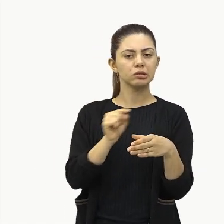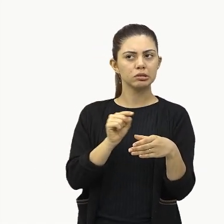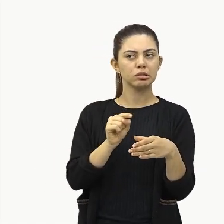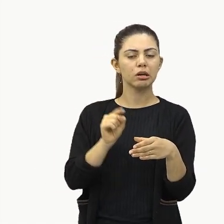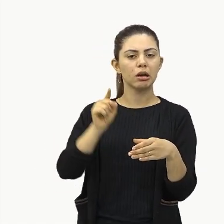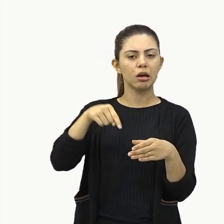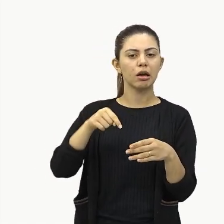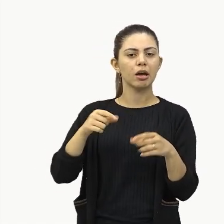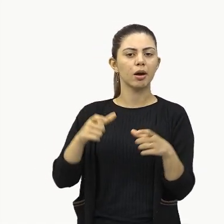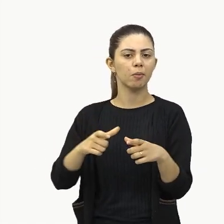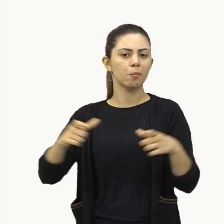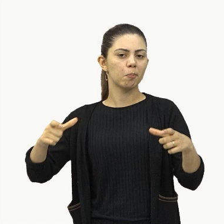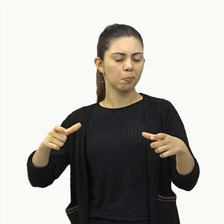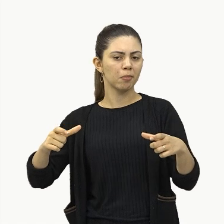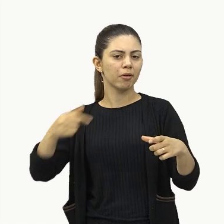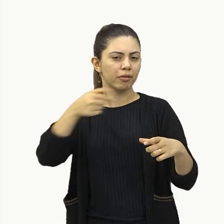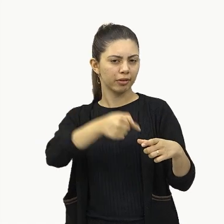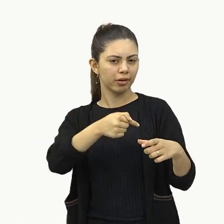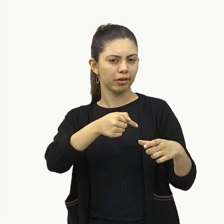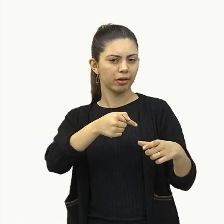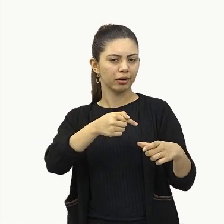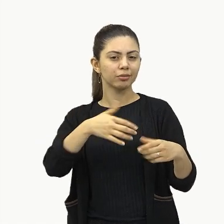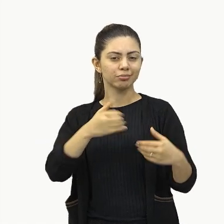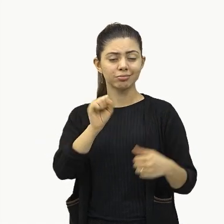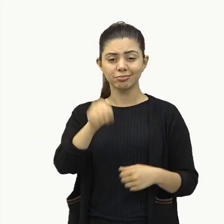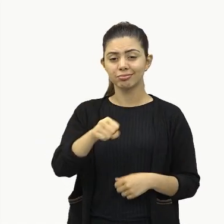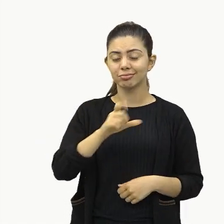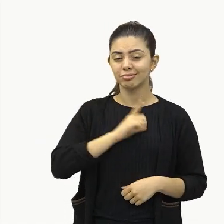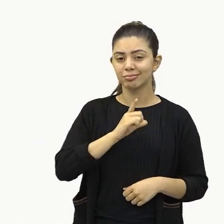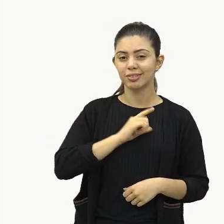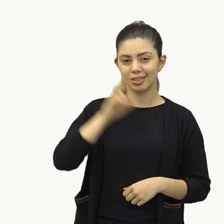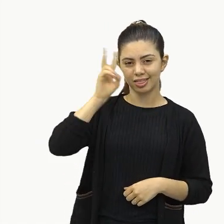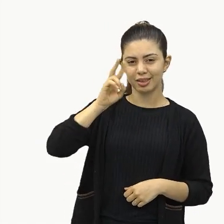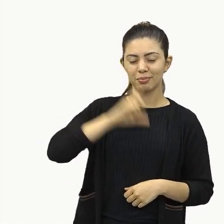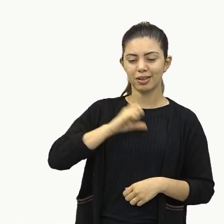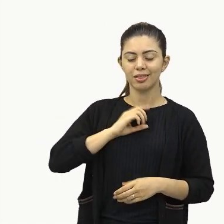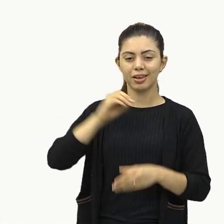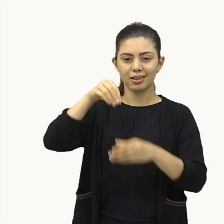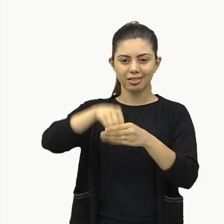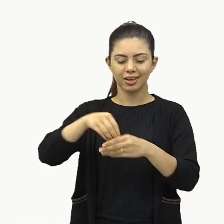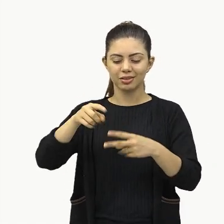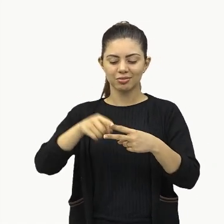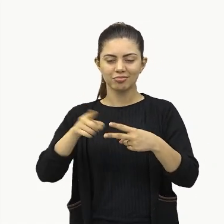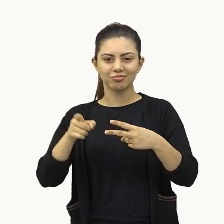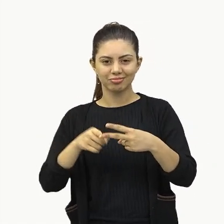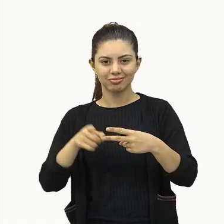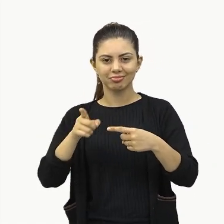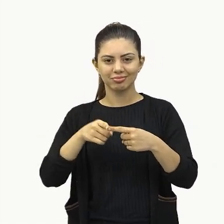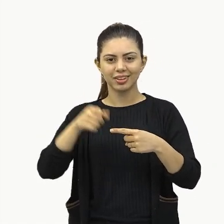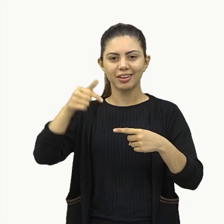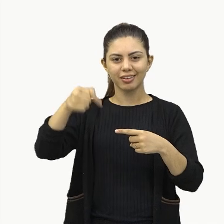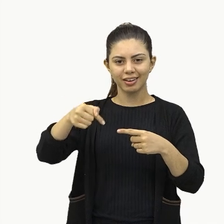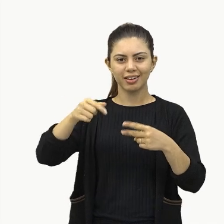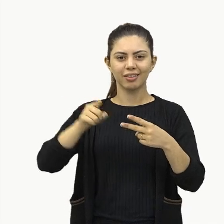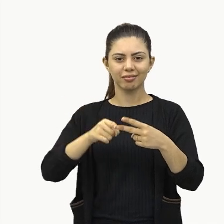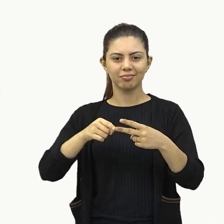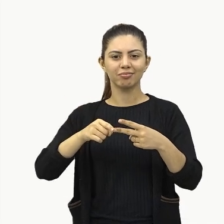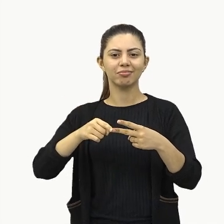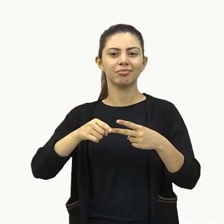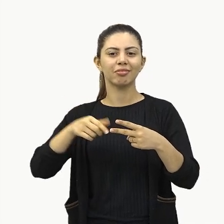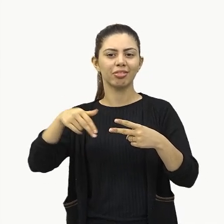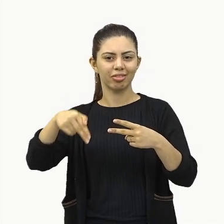Sim. Você lembra lá que o racional, ele guarda conjunto dos inteiros e conjunto dos